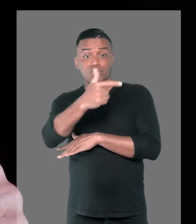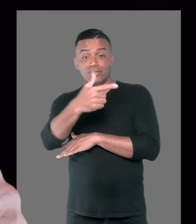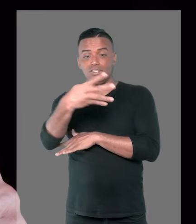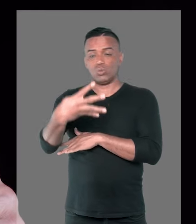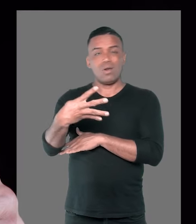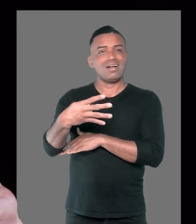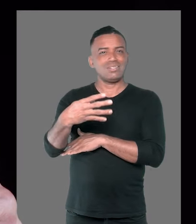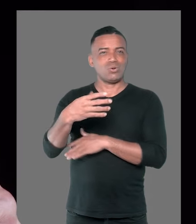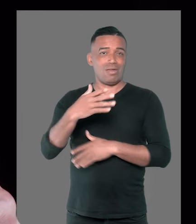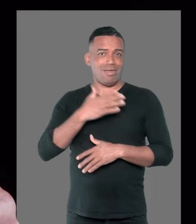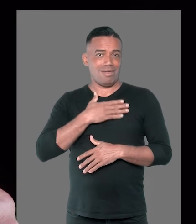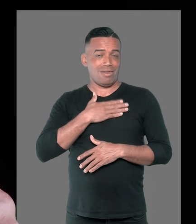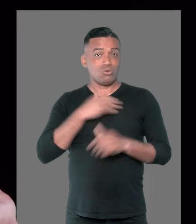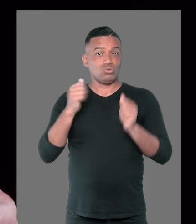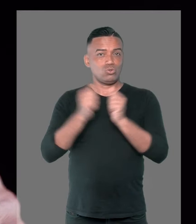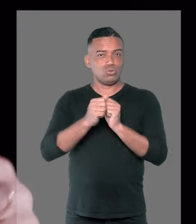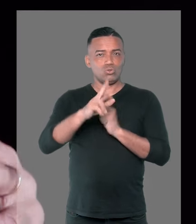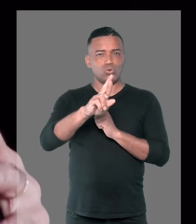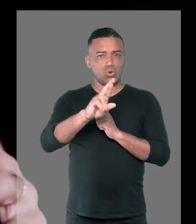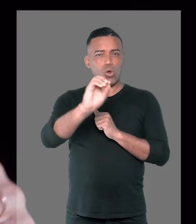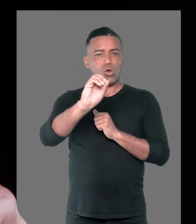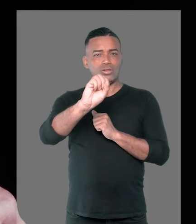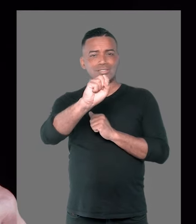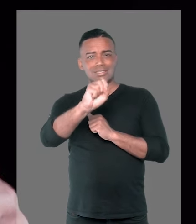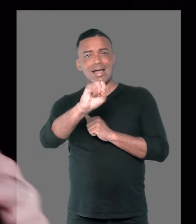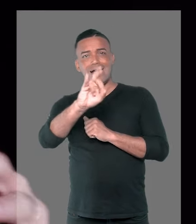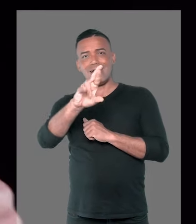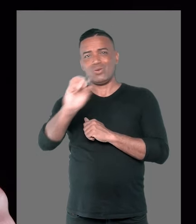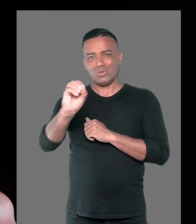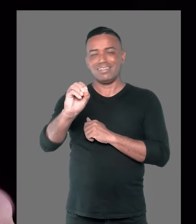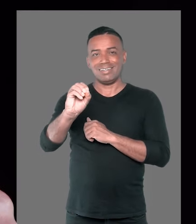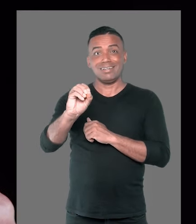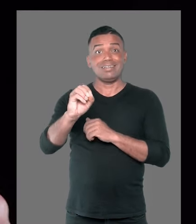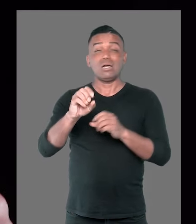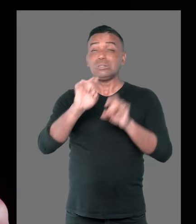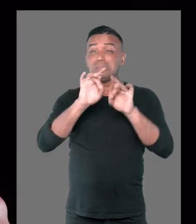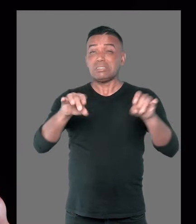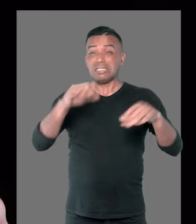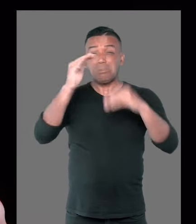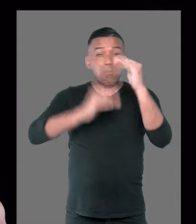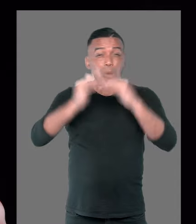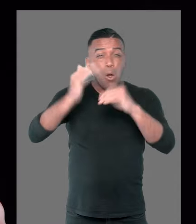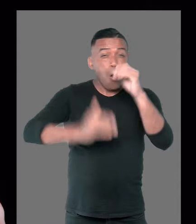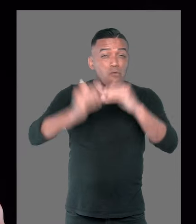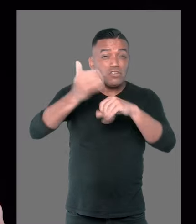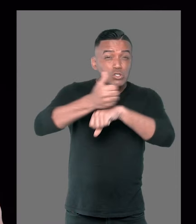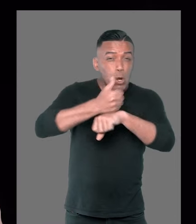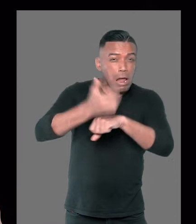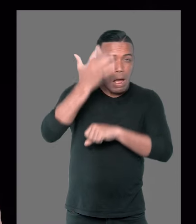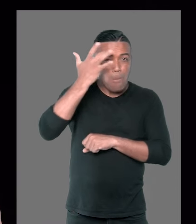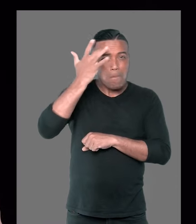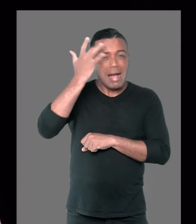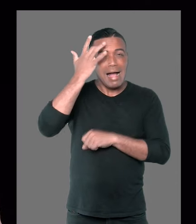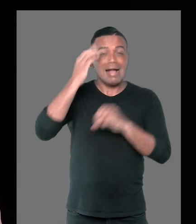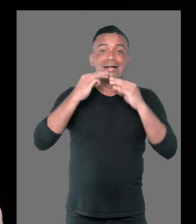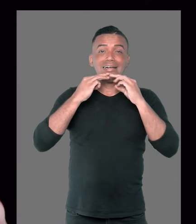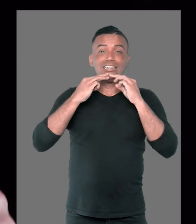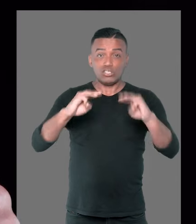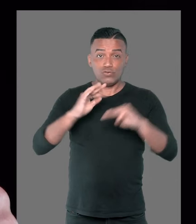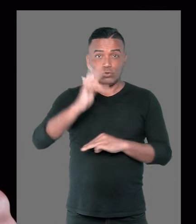lideramos um time de professores e especialistas em marketing do Futuro porque em boa parte trabalharam conosco no desenvolvimento desse